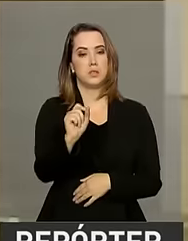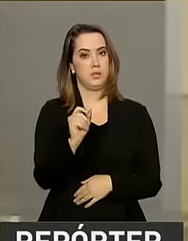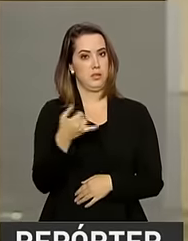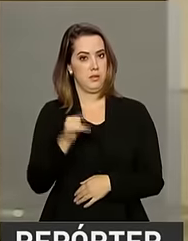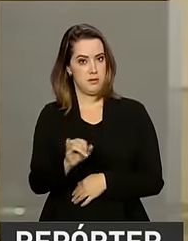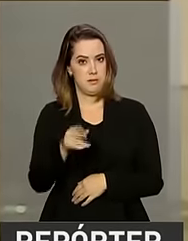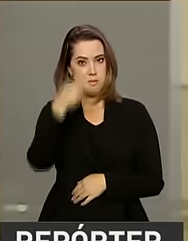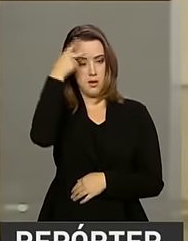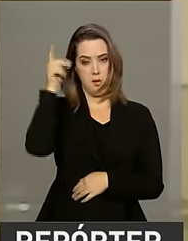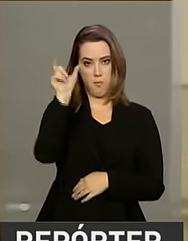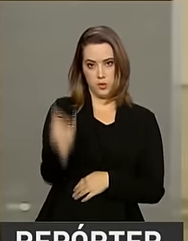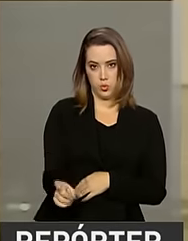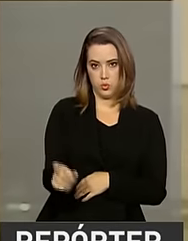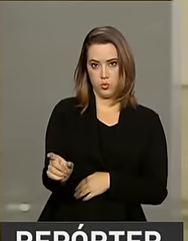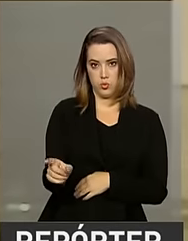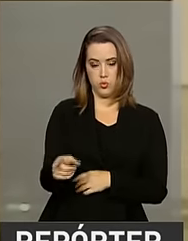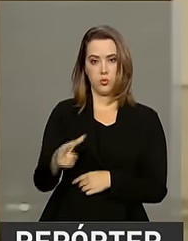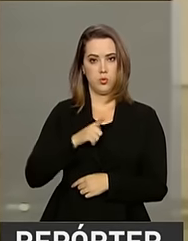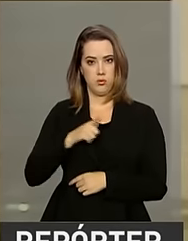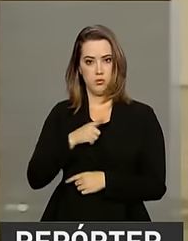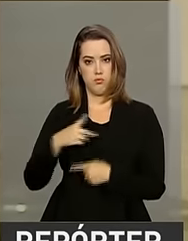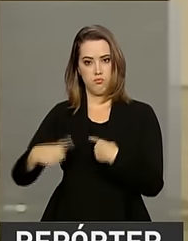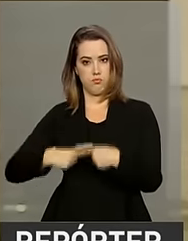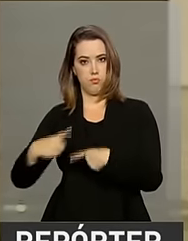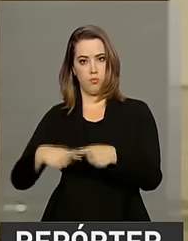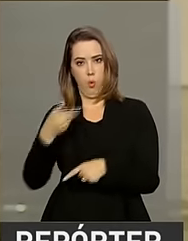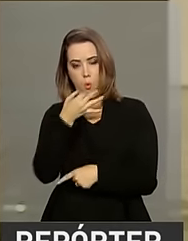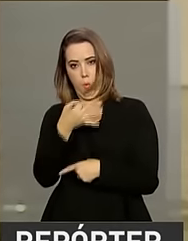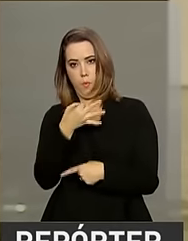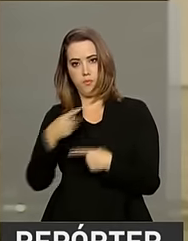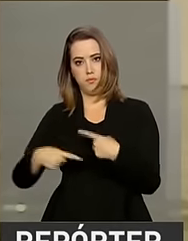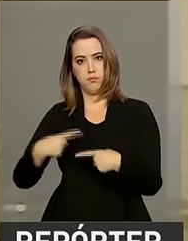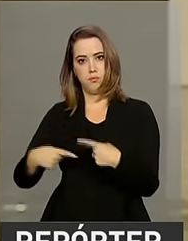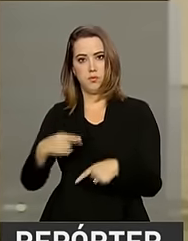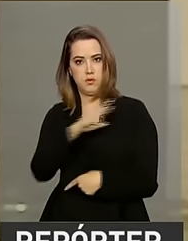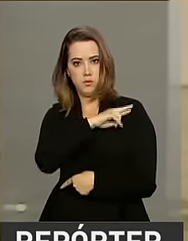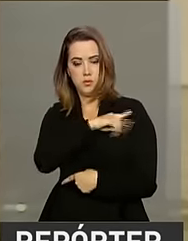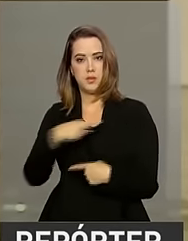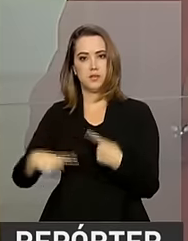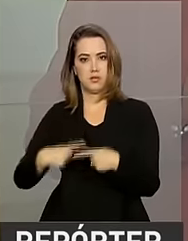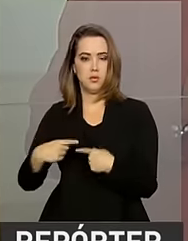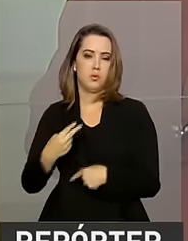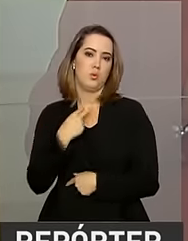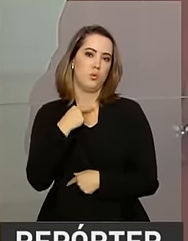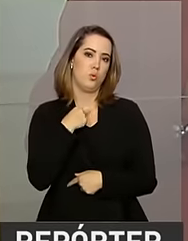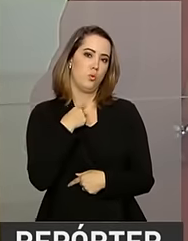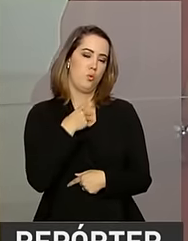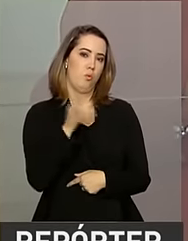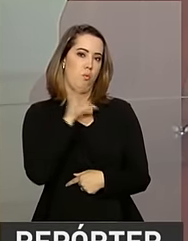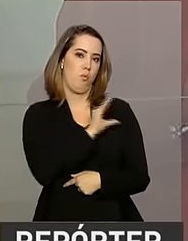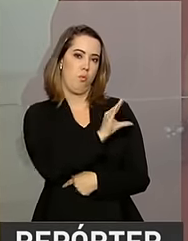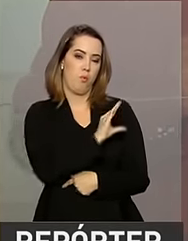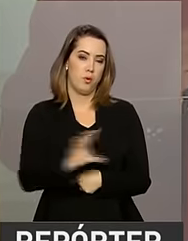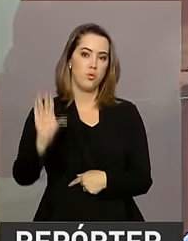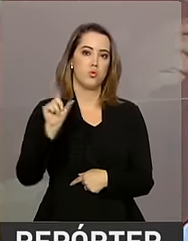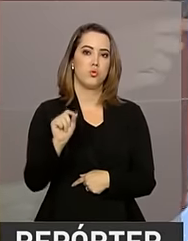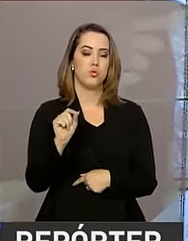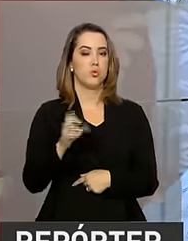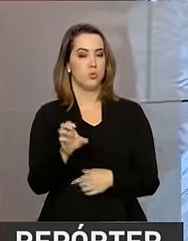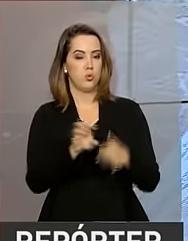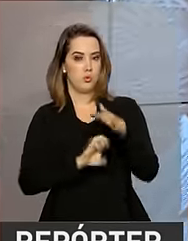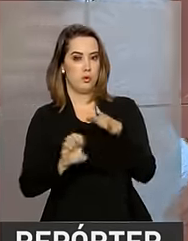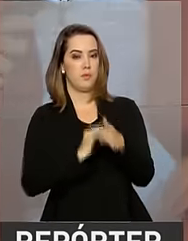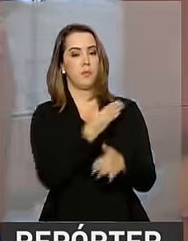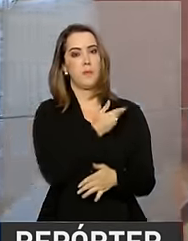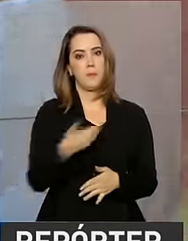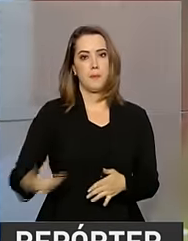partidária não possam ocupar postos de direção nas empresas estatais. É com você, Jaime. Thaís, obrigado pelas informações ao vivo do Palácio do